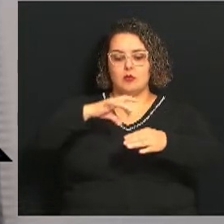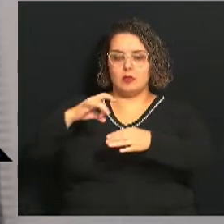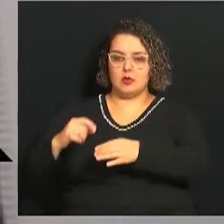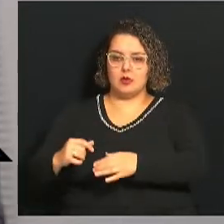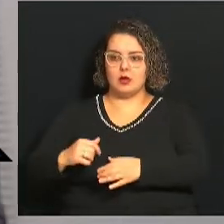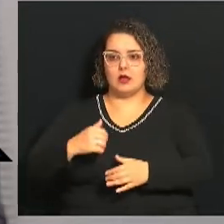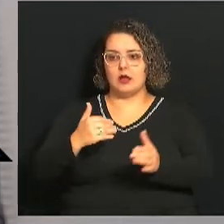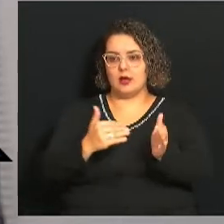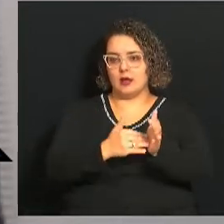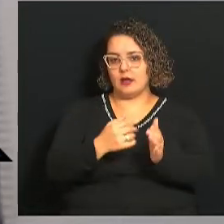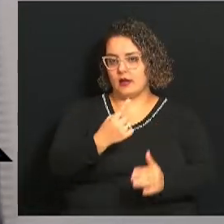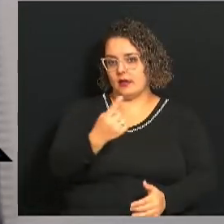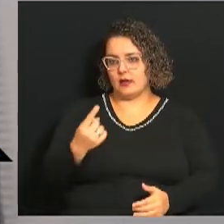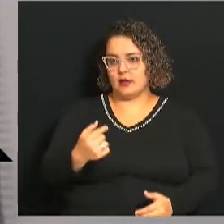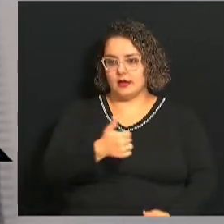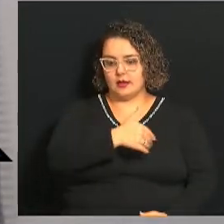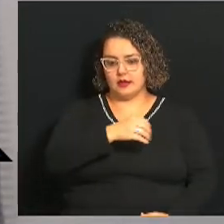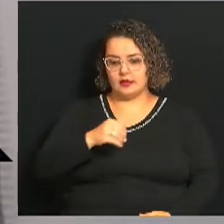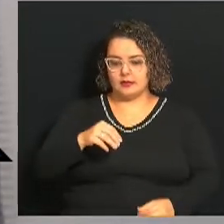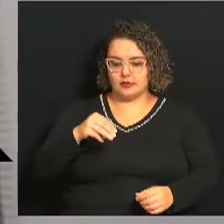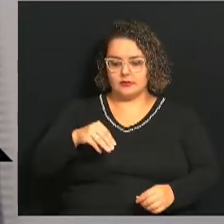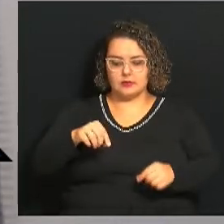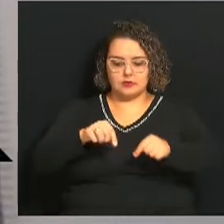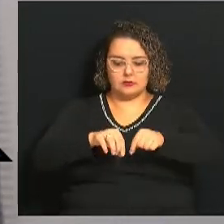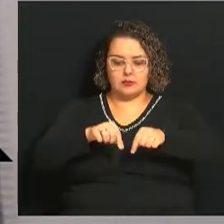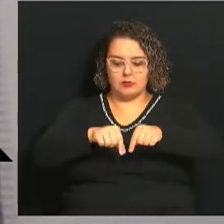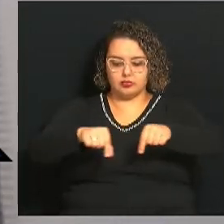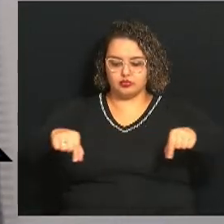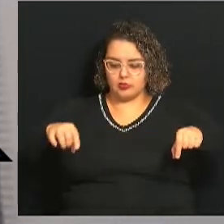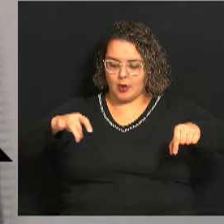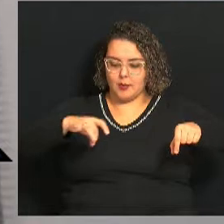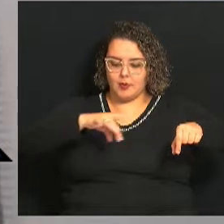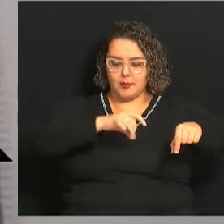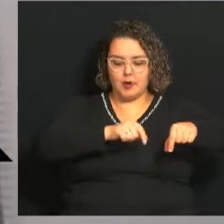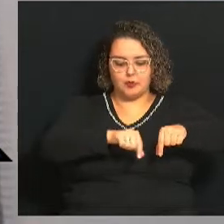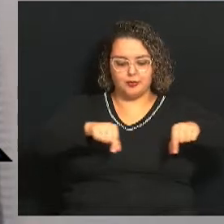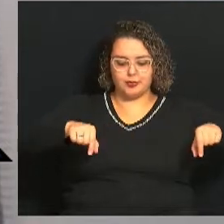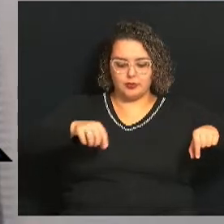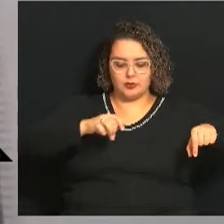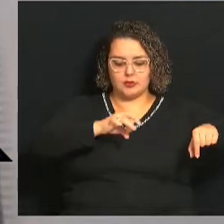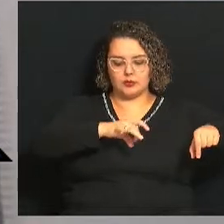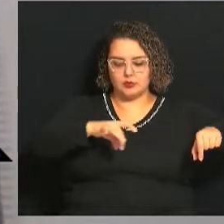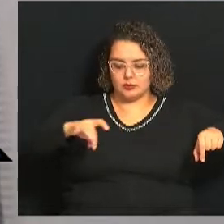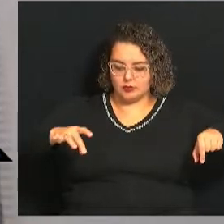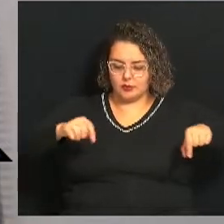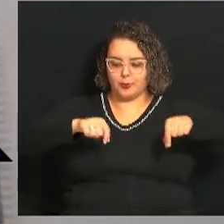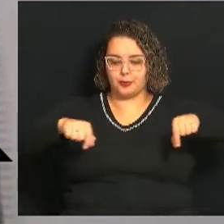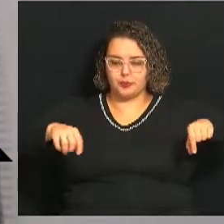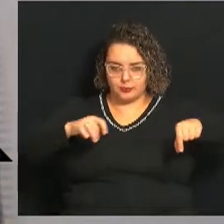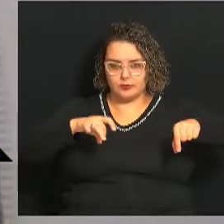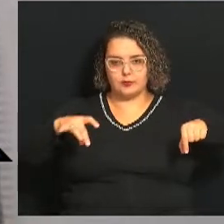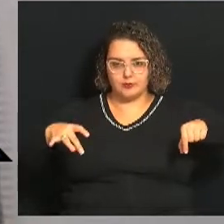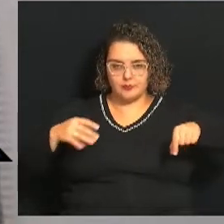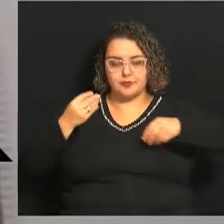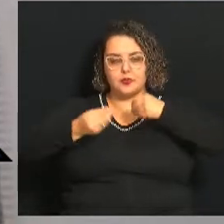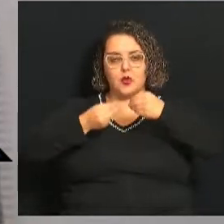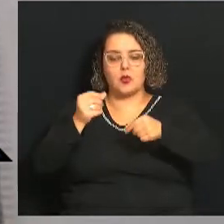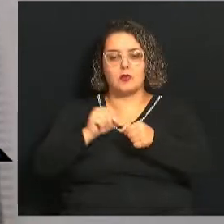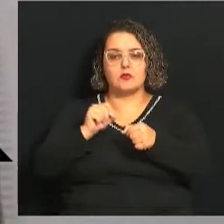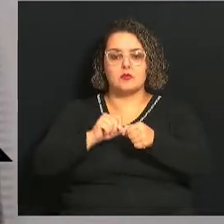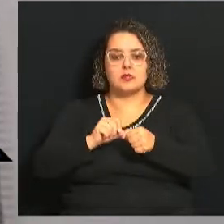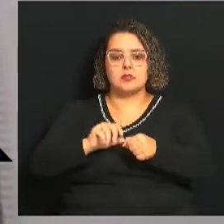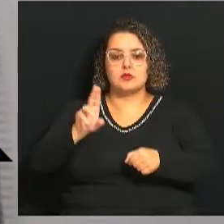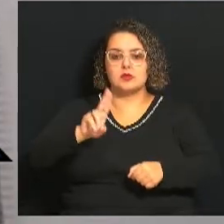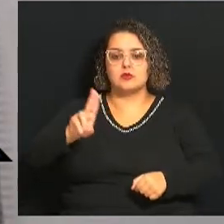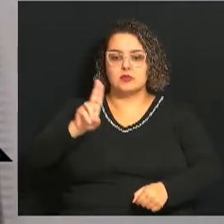E a gente sabe que isso não é respeitado. E como que a gente pode tentar fazer com que isso seja implantado na